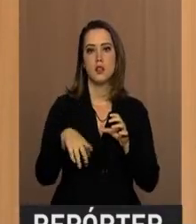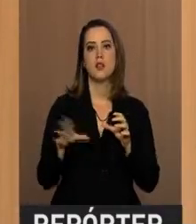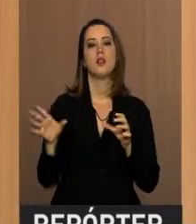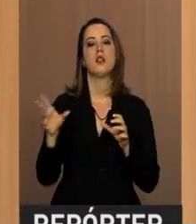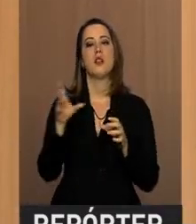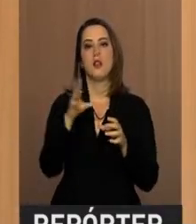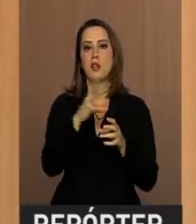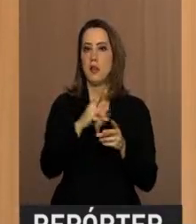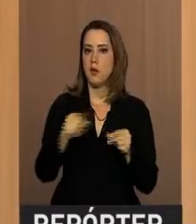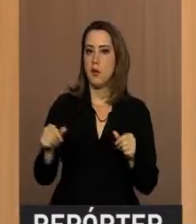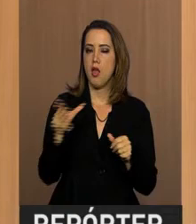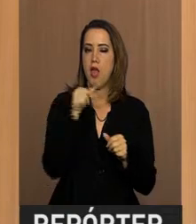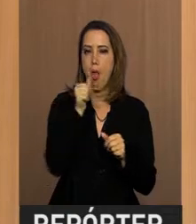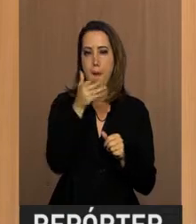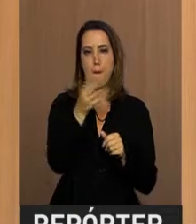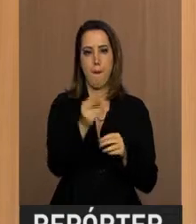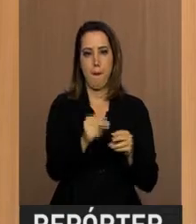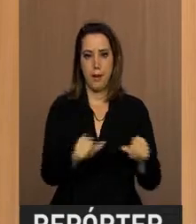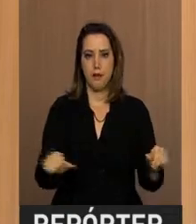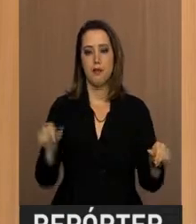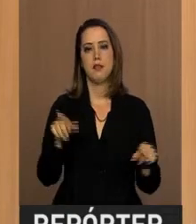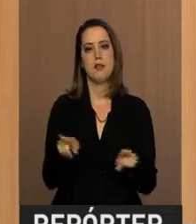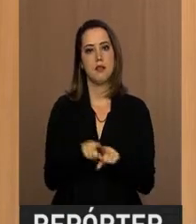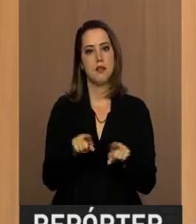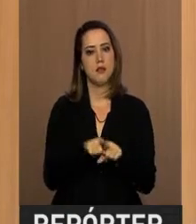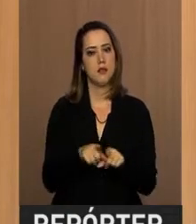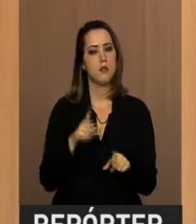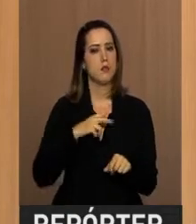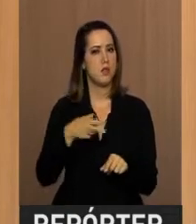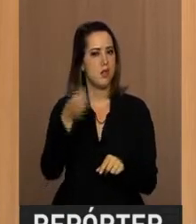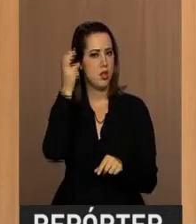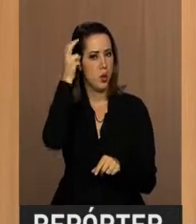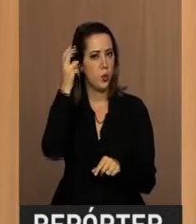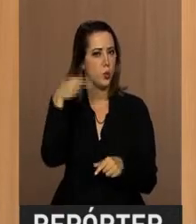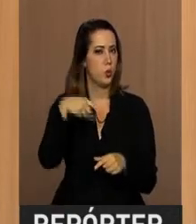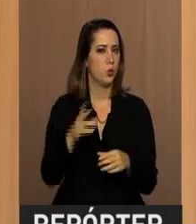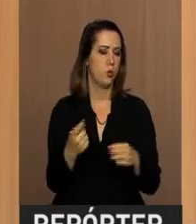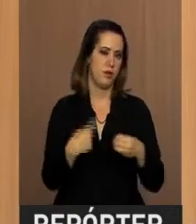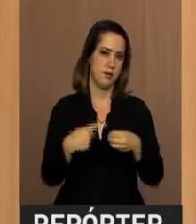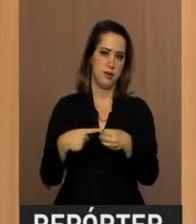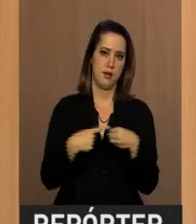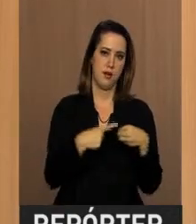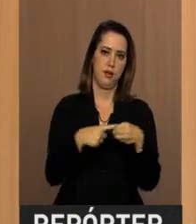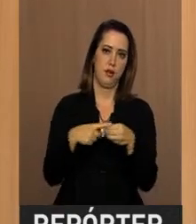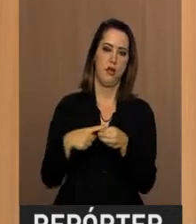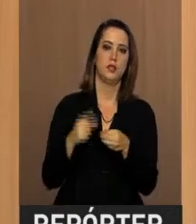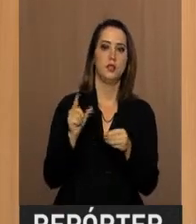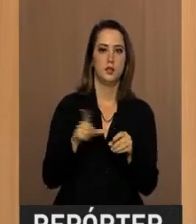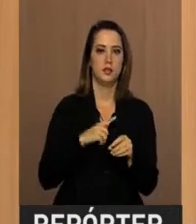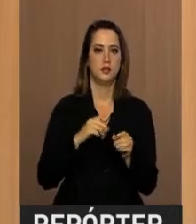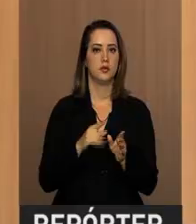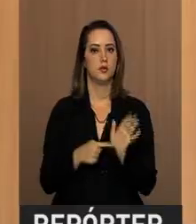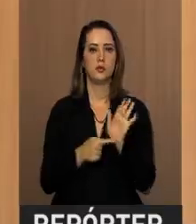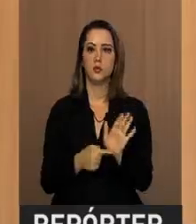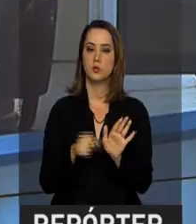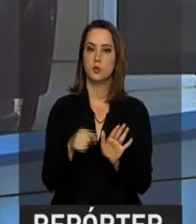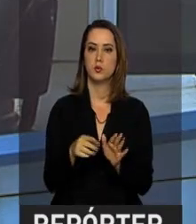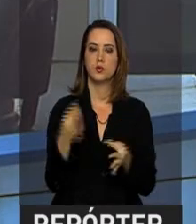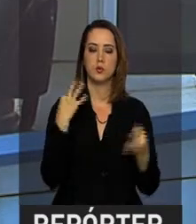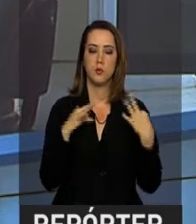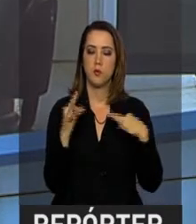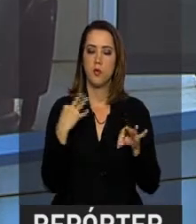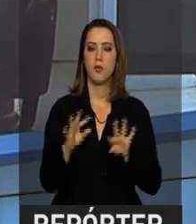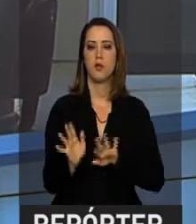mas o brasil é também interior e o interior vem crescendo cada vez mais na oferta de produtos turísticos